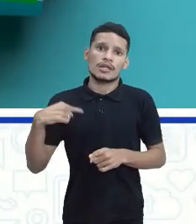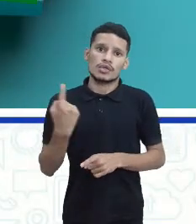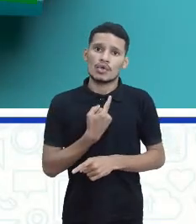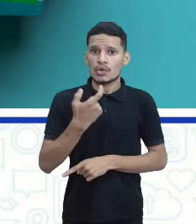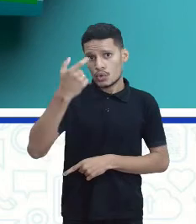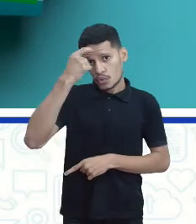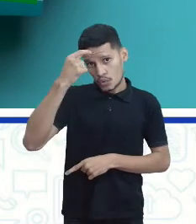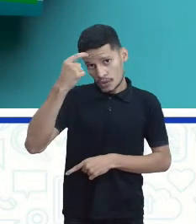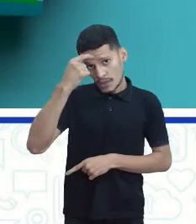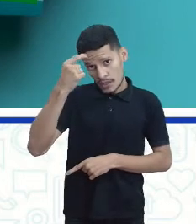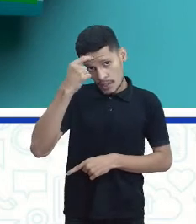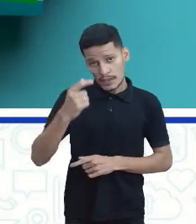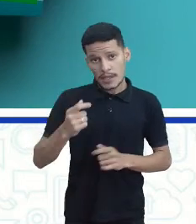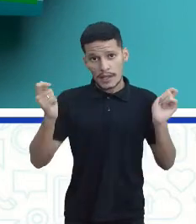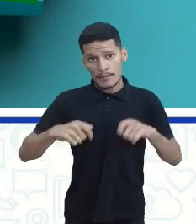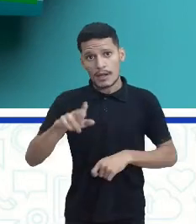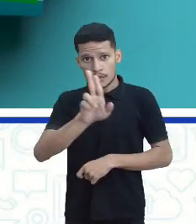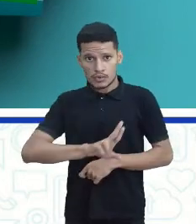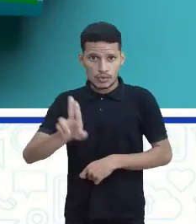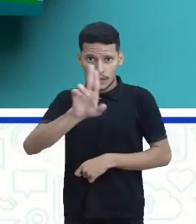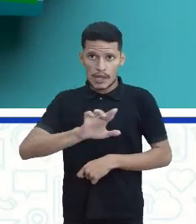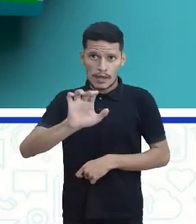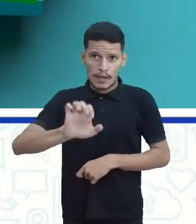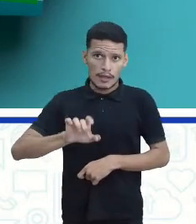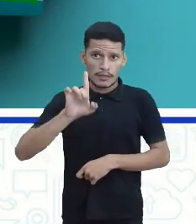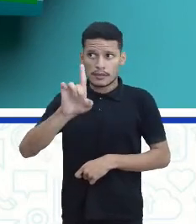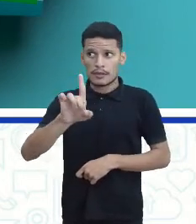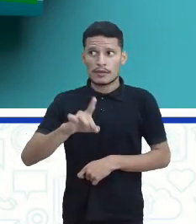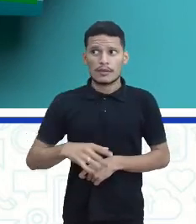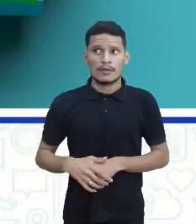sobre as regras para usar o ED, que não é tão simples assim.